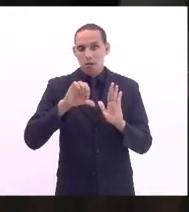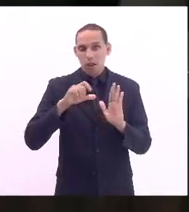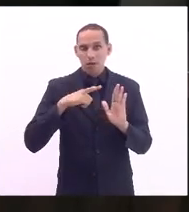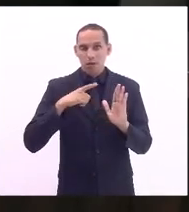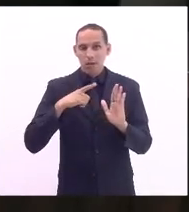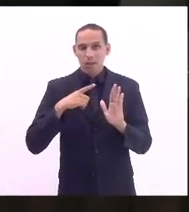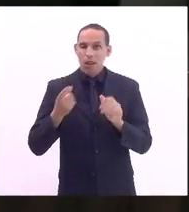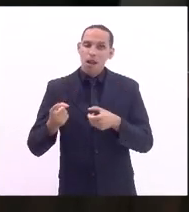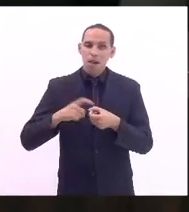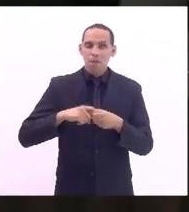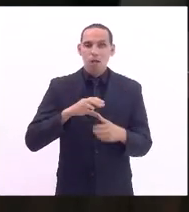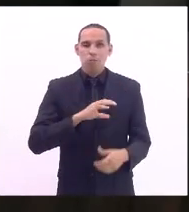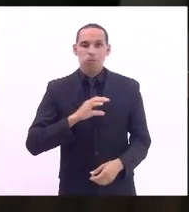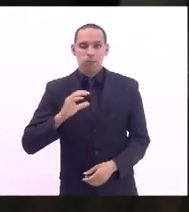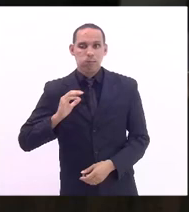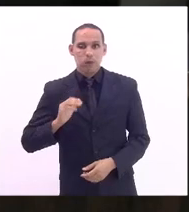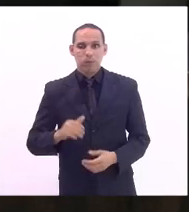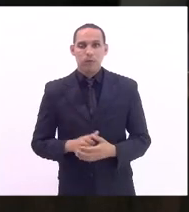retorna às comissões.